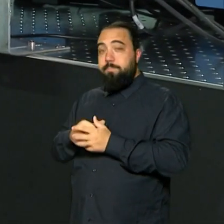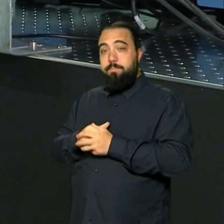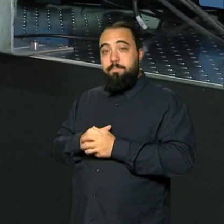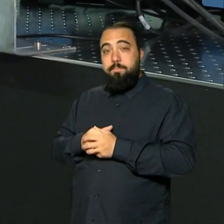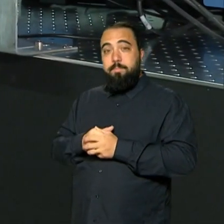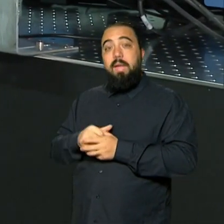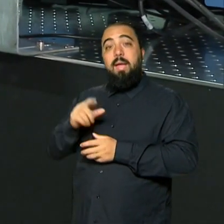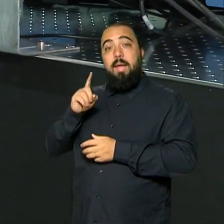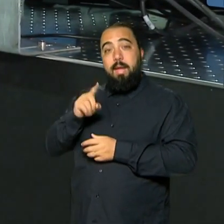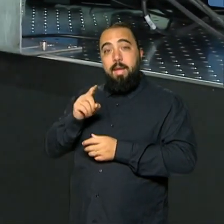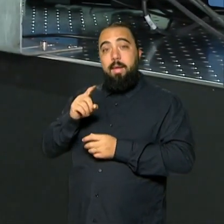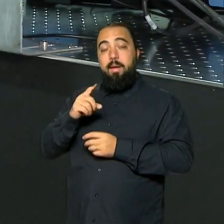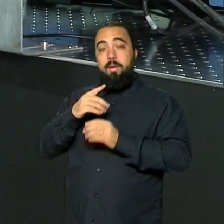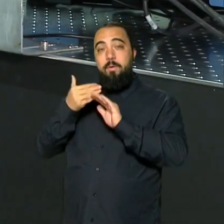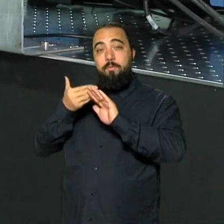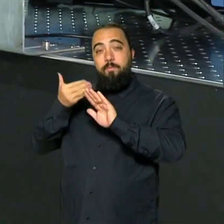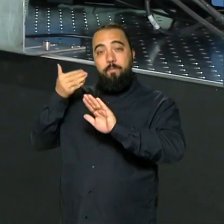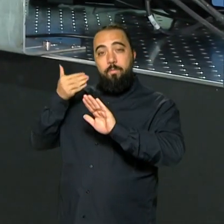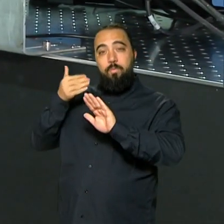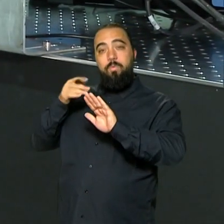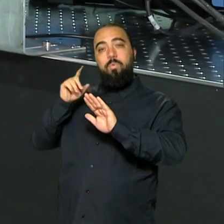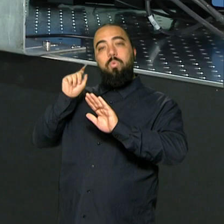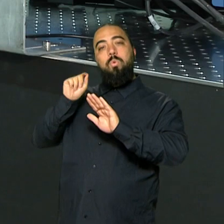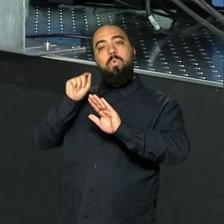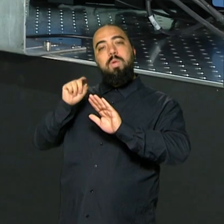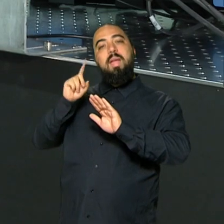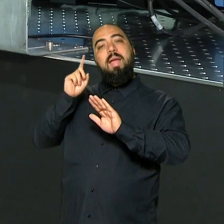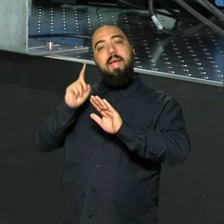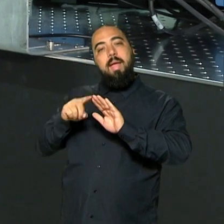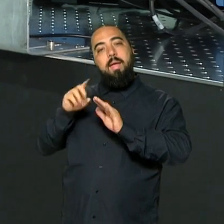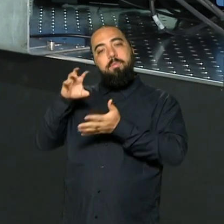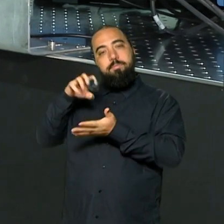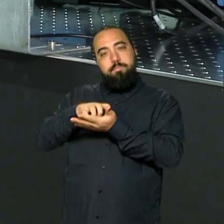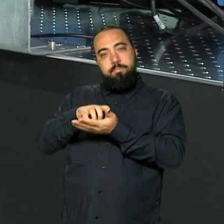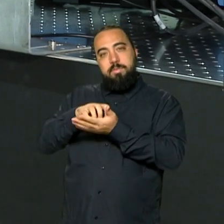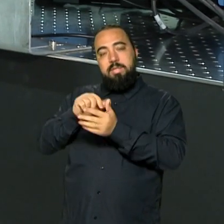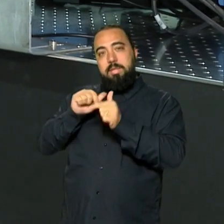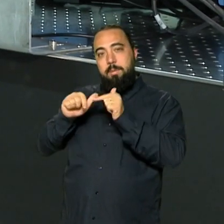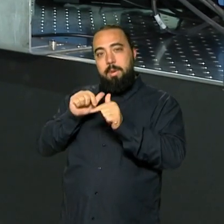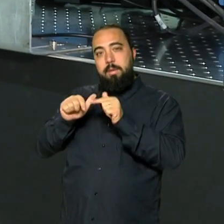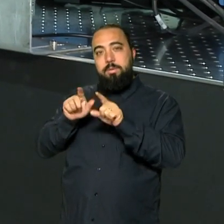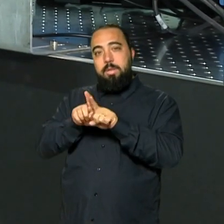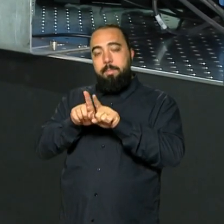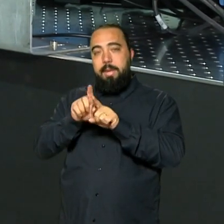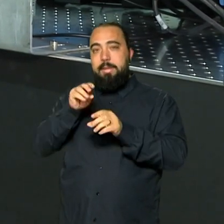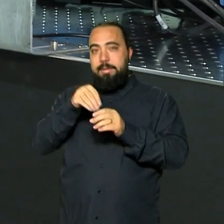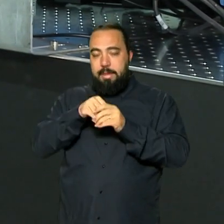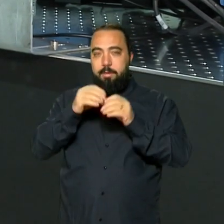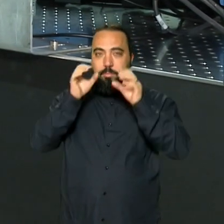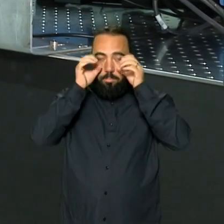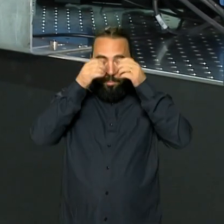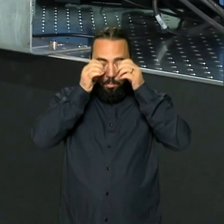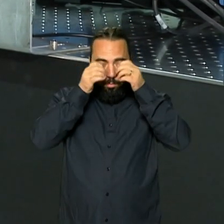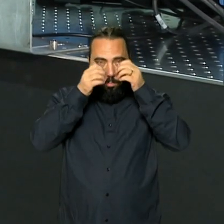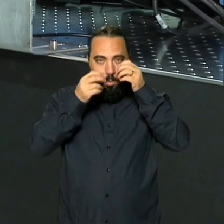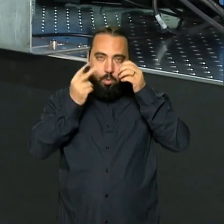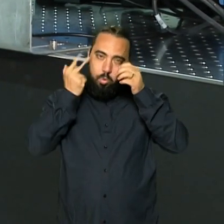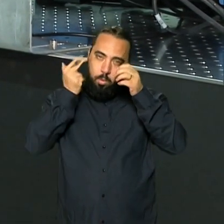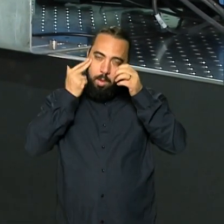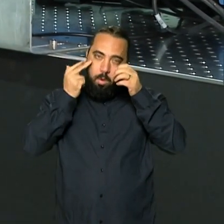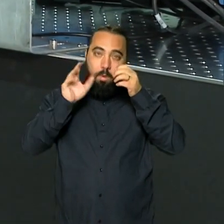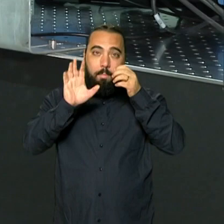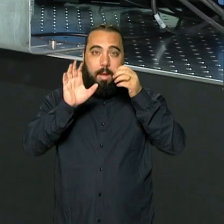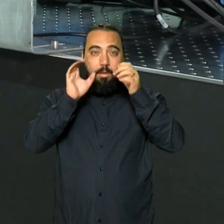aqui no fundo, é uma estação de trabalho que também tem um microscópio óptico, mas um